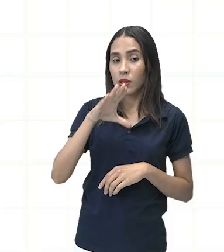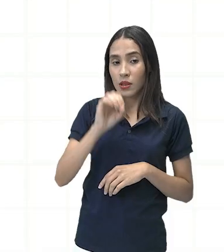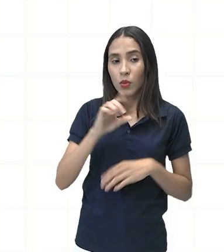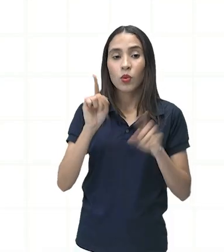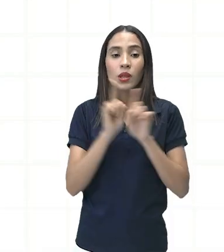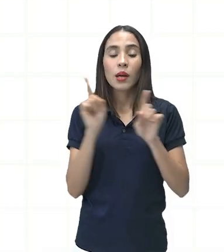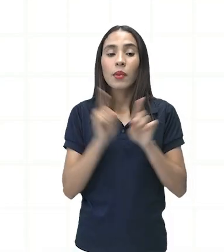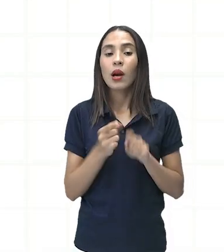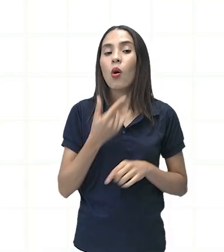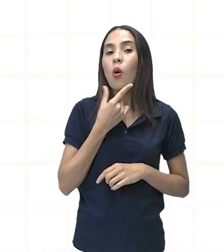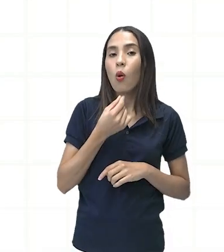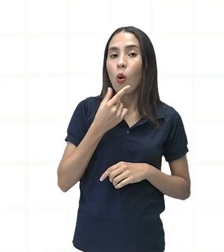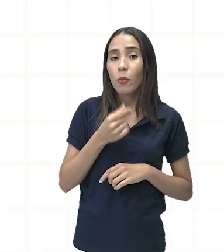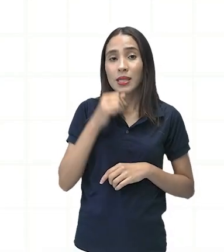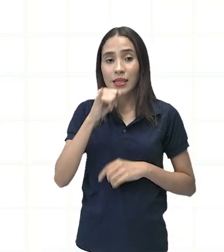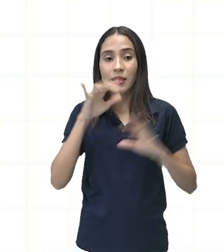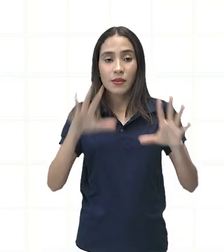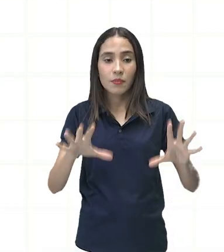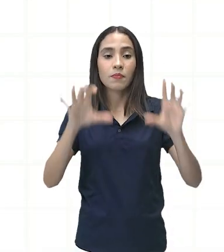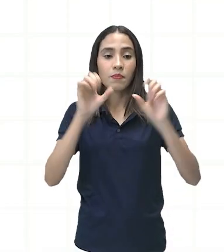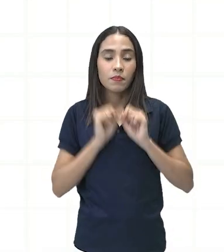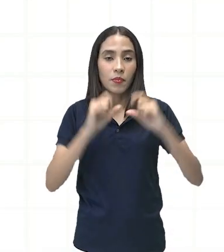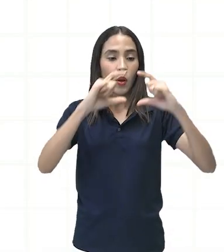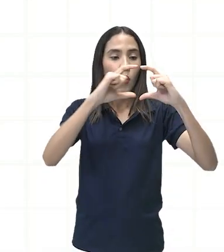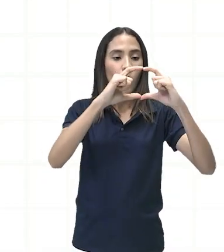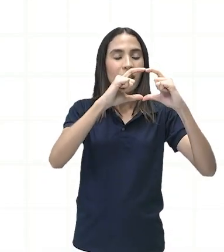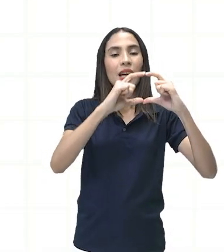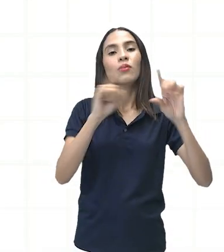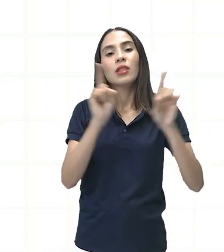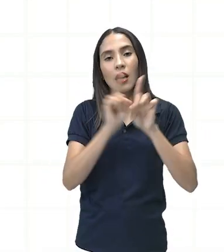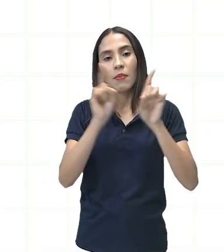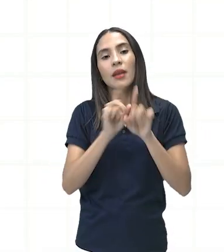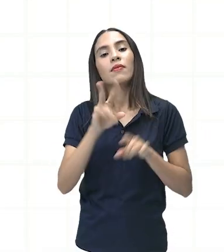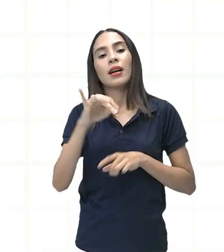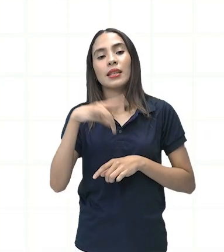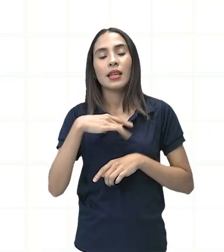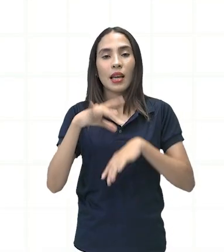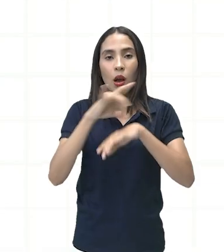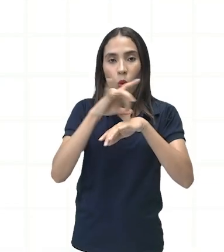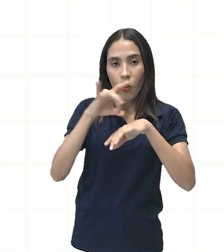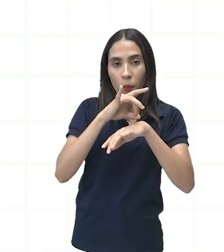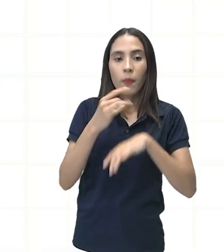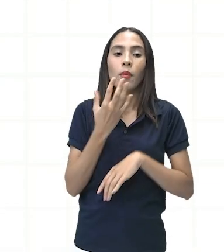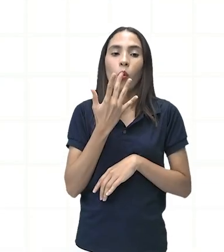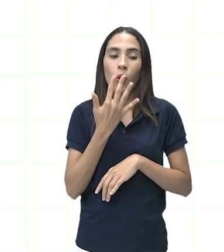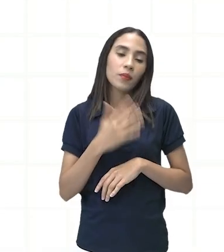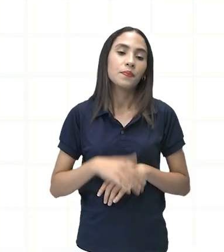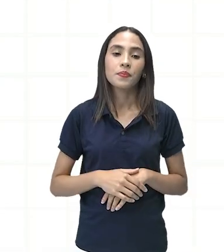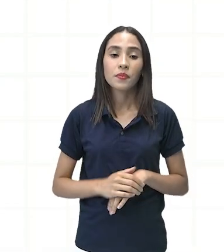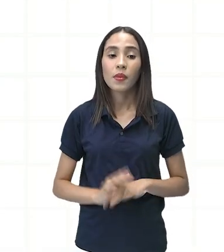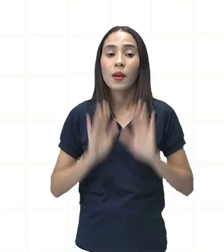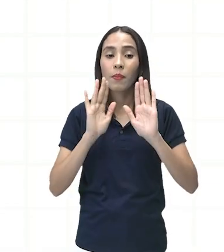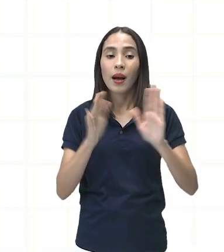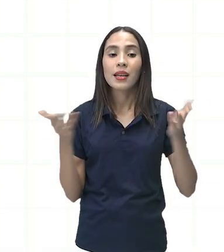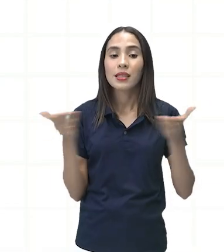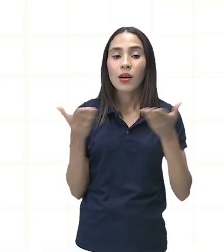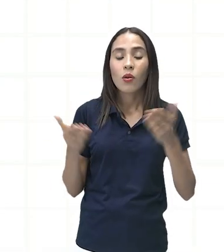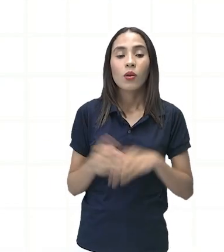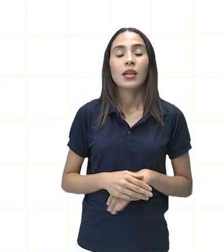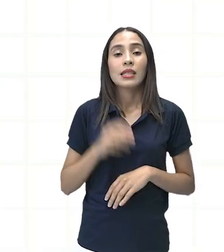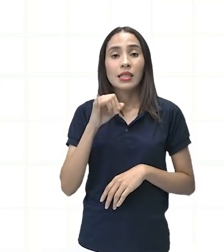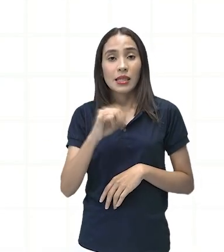vai aparecer preenchido. Bem como se o homem for afetado, o símbolo do quadrado vai aparecer preenchido